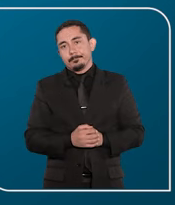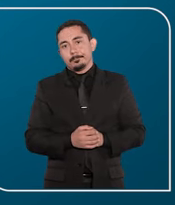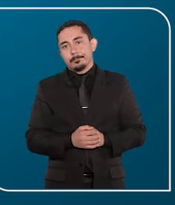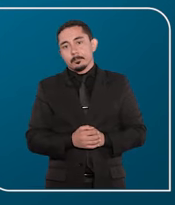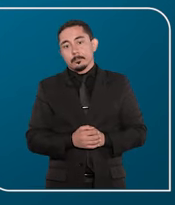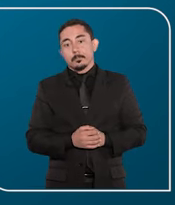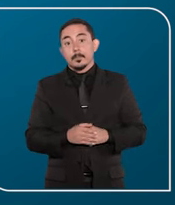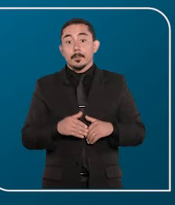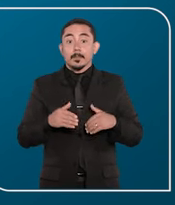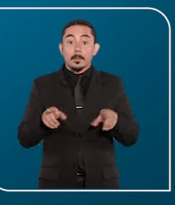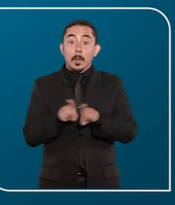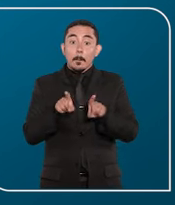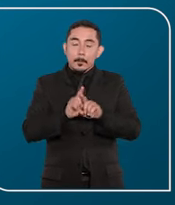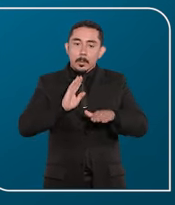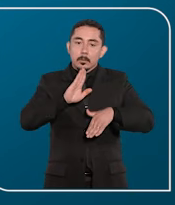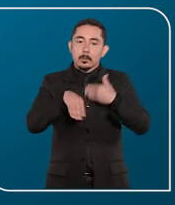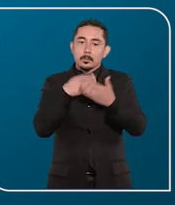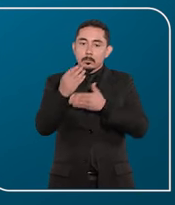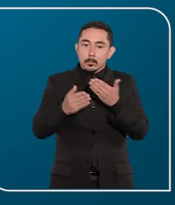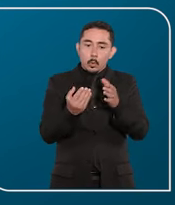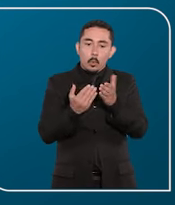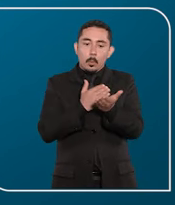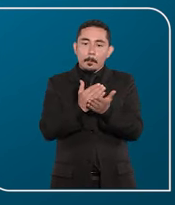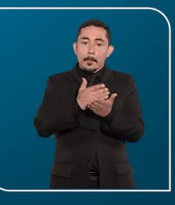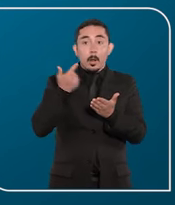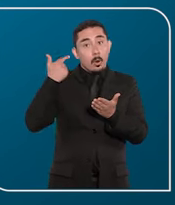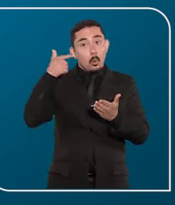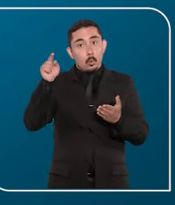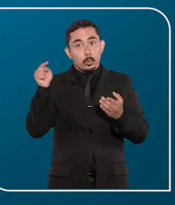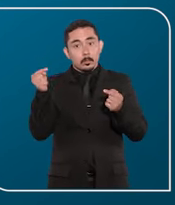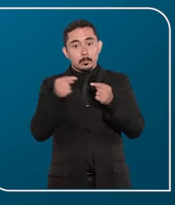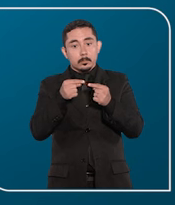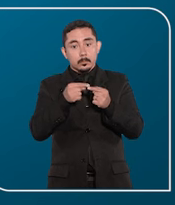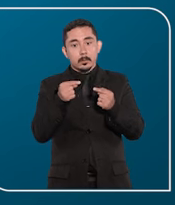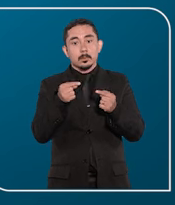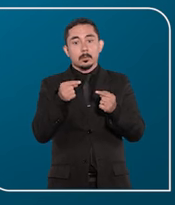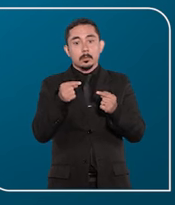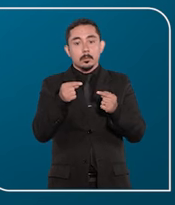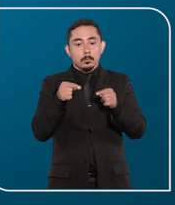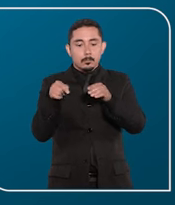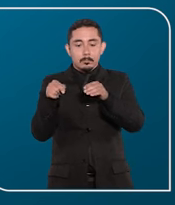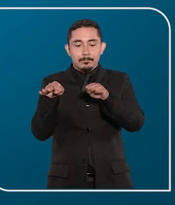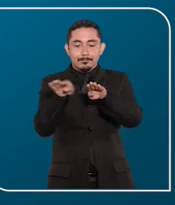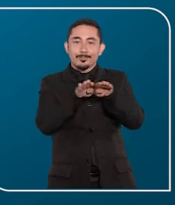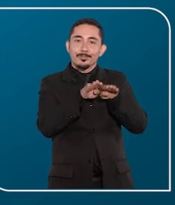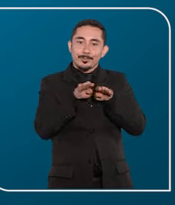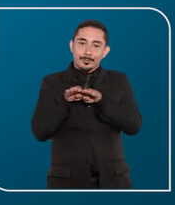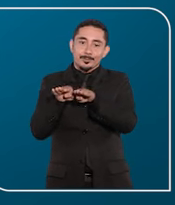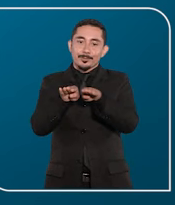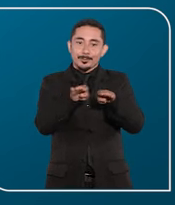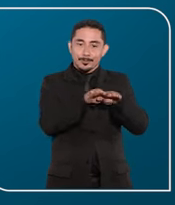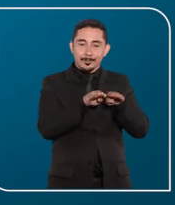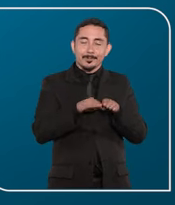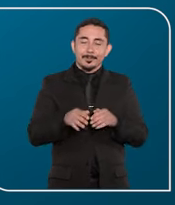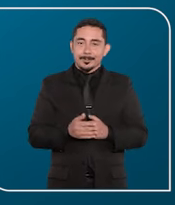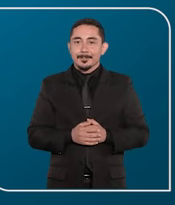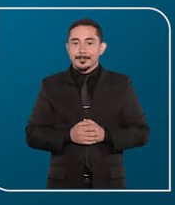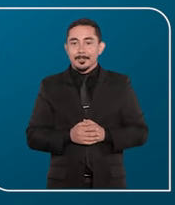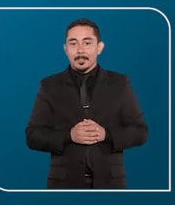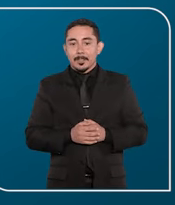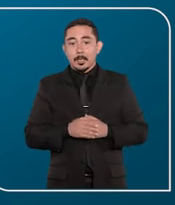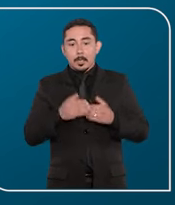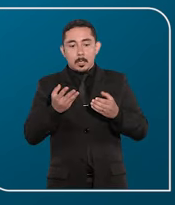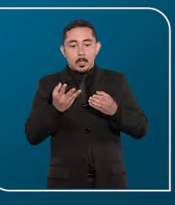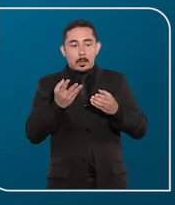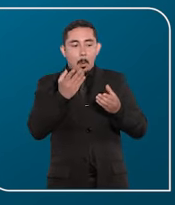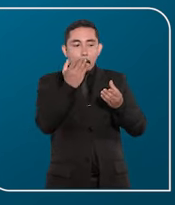né, emerge aquela outra circunstância, que é o tratamento, que é a equidade, né, que é o tratamento isonômico, né, dentro de um